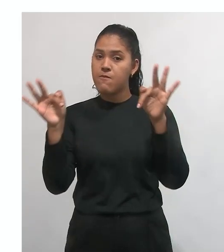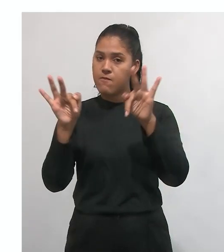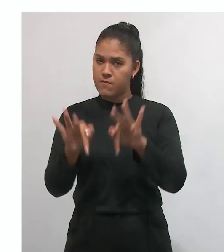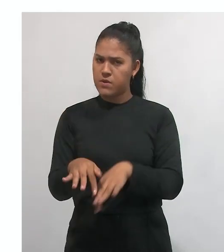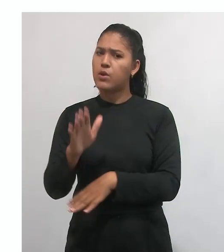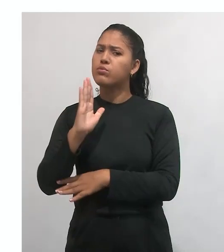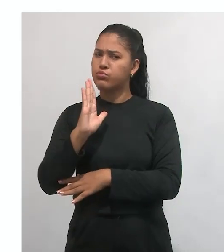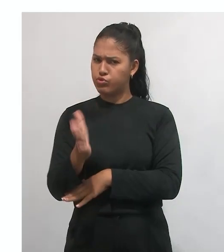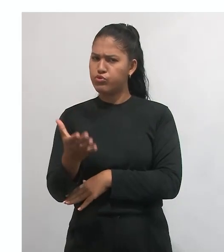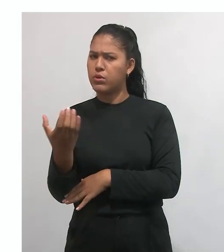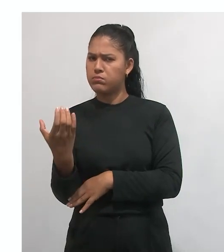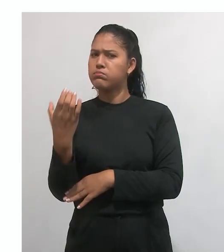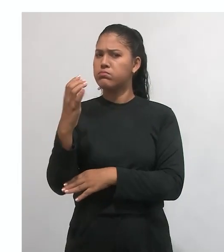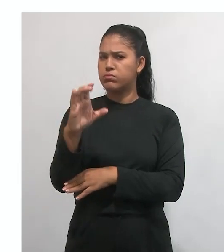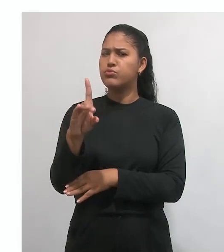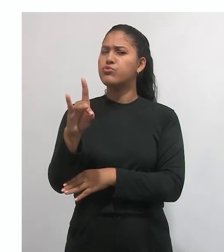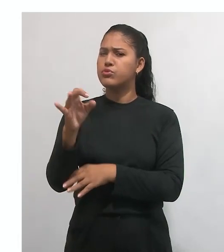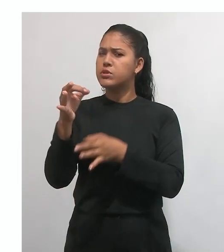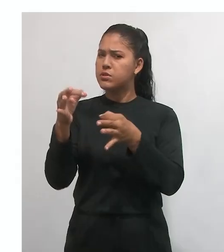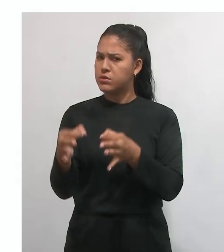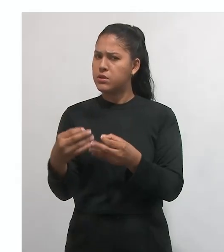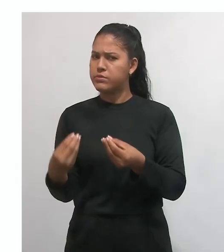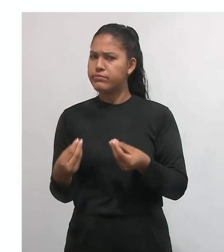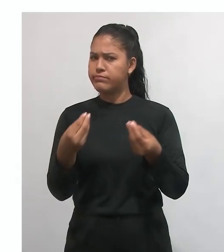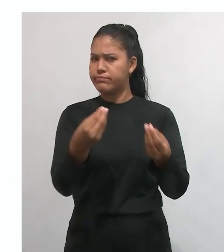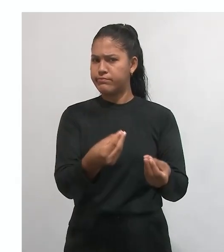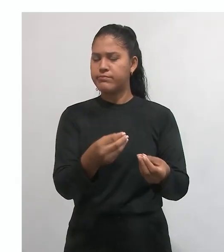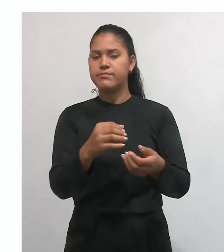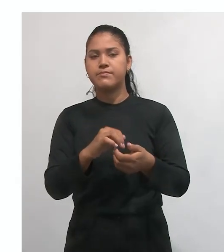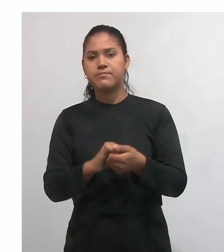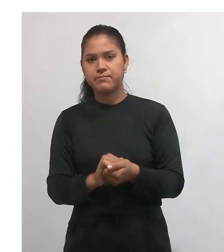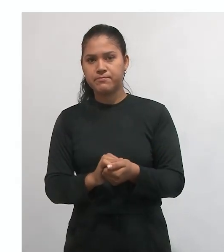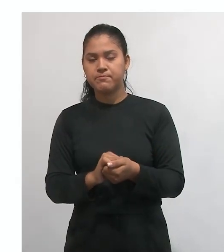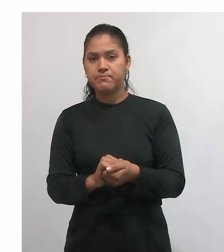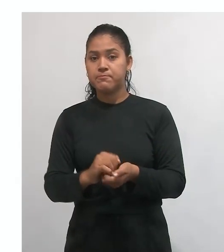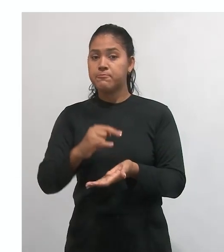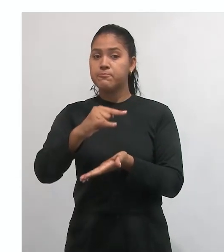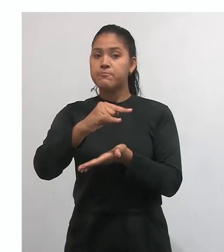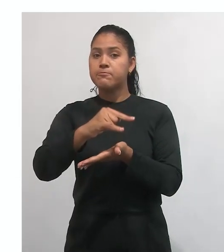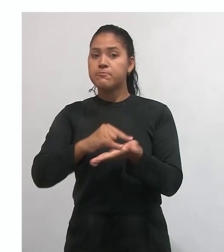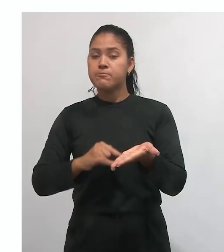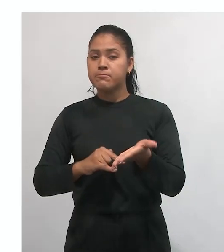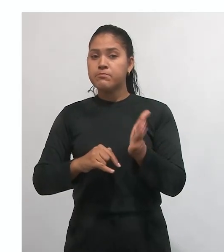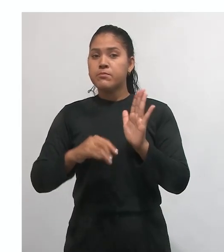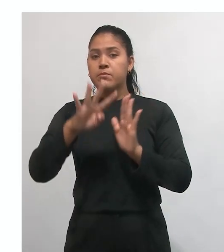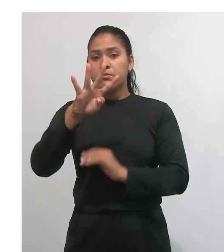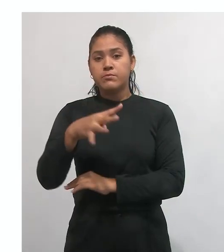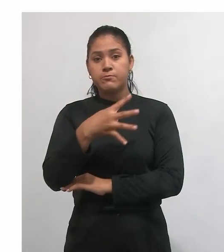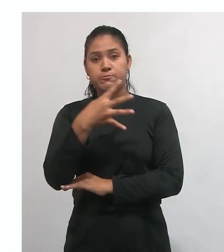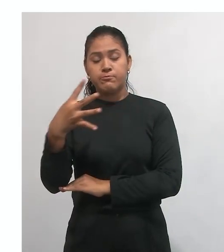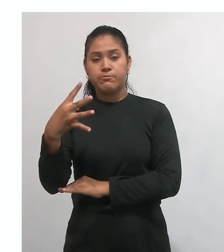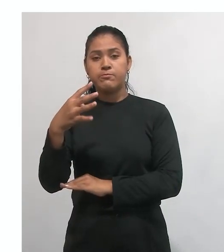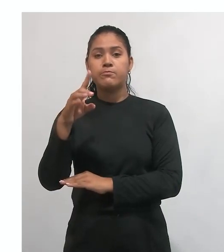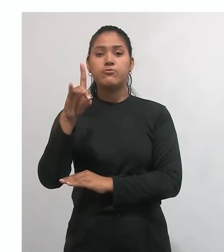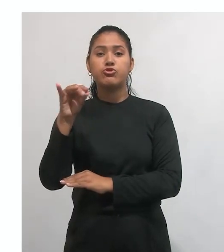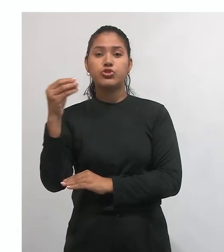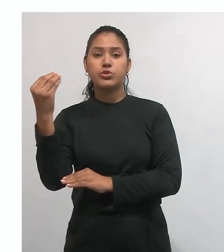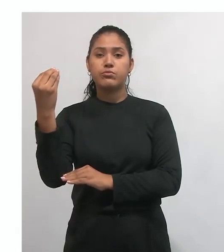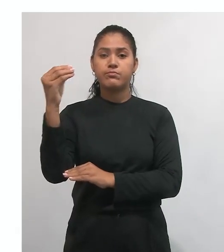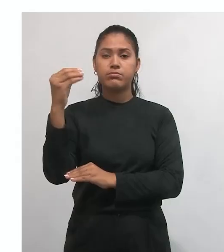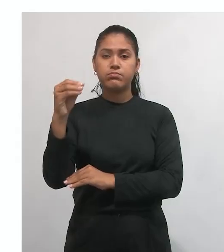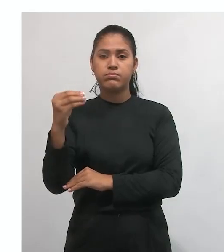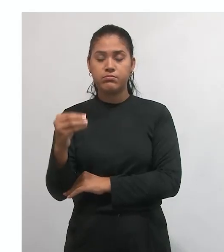no nosso planejamento de ensino, uma folha de frequência que vai validar a sua ida lá no ambiente